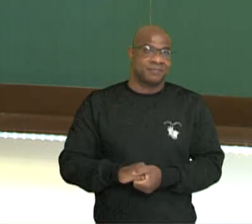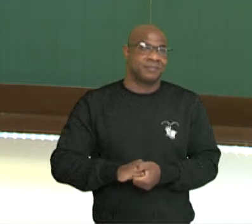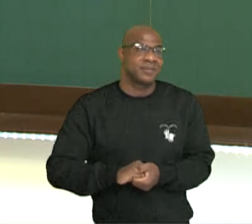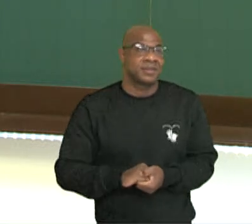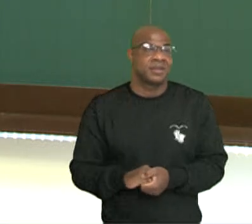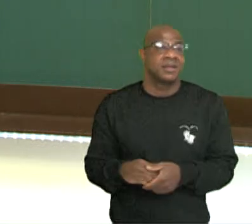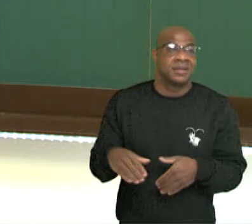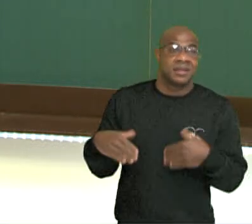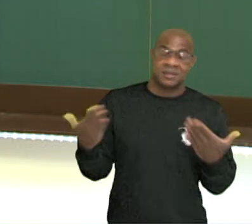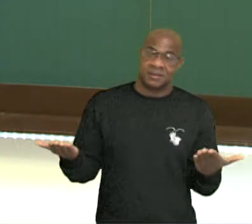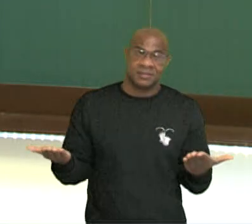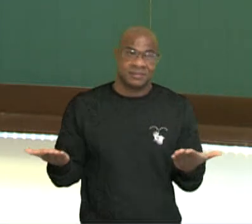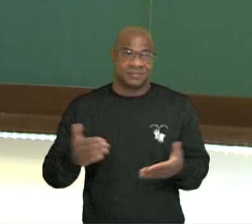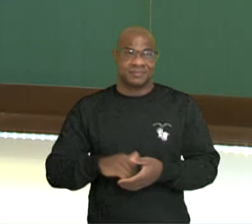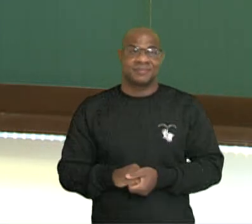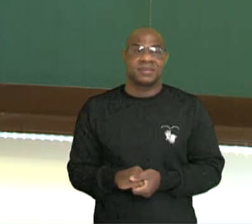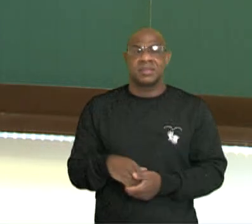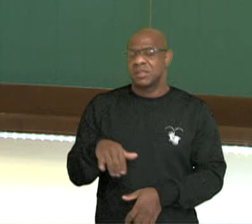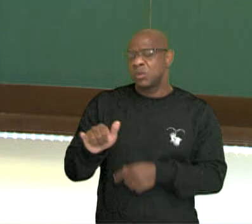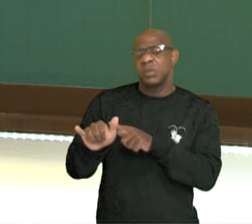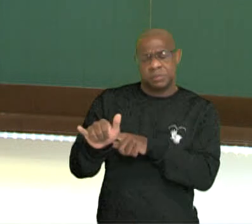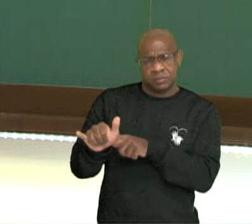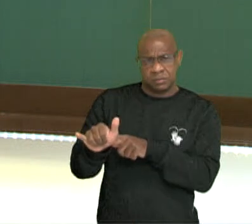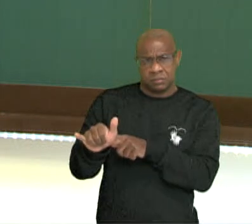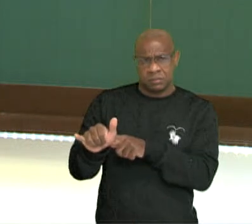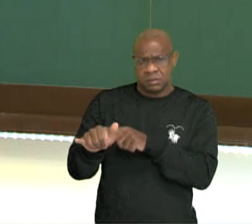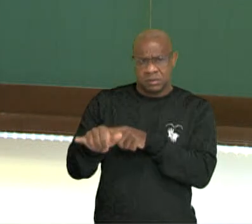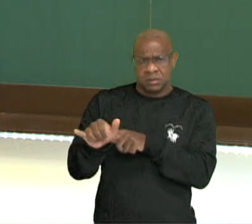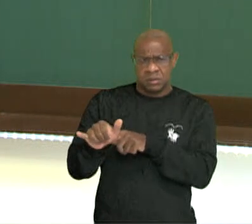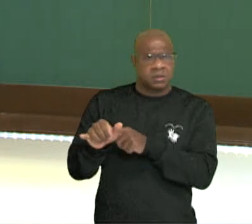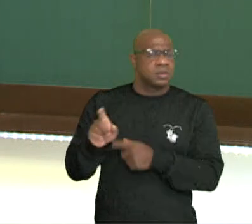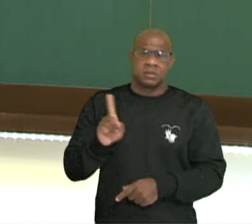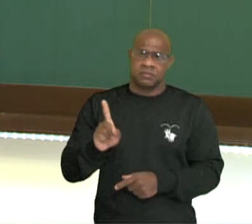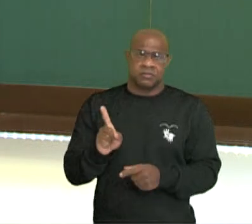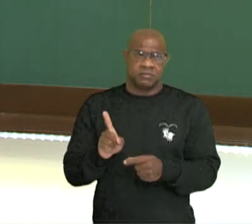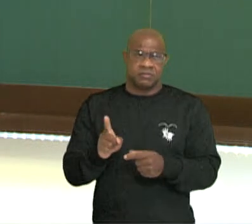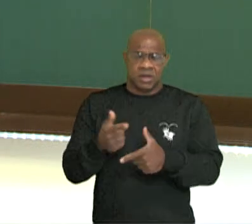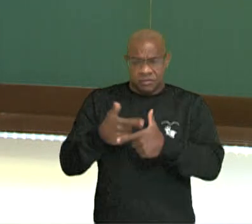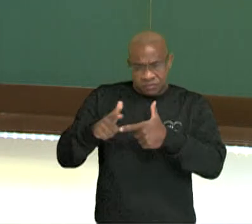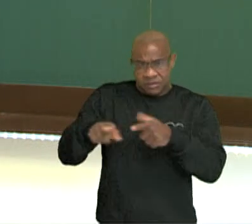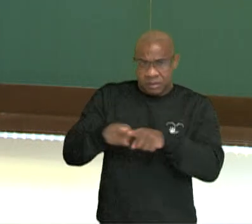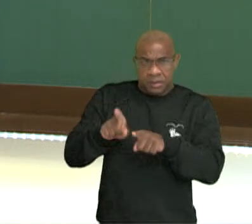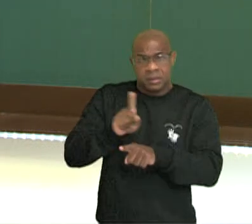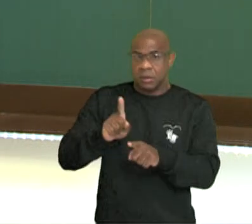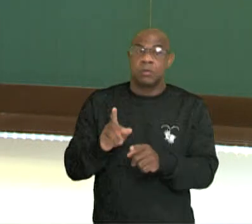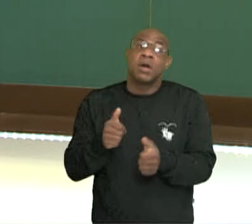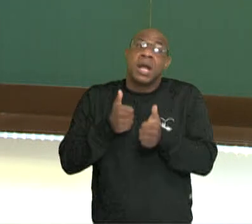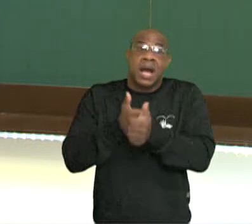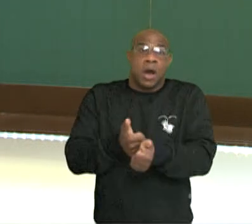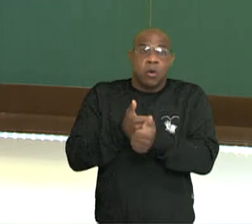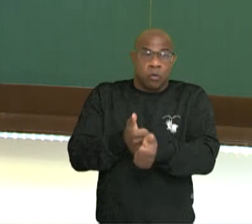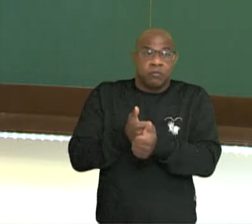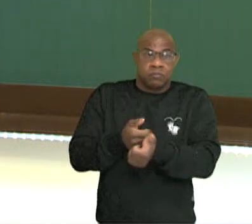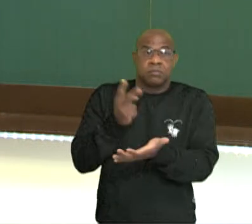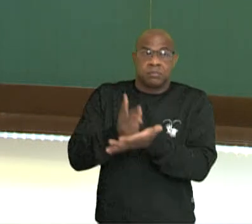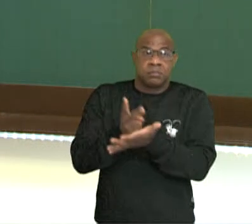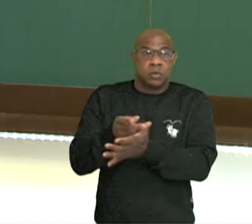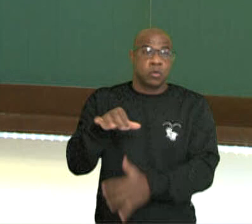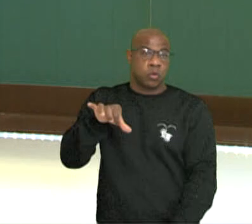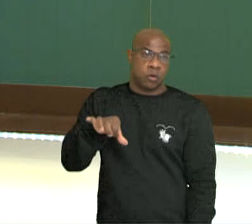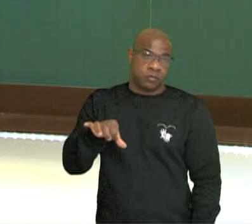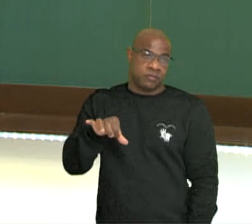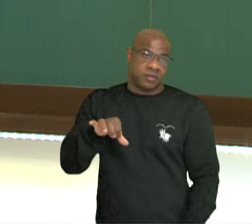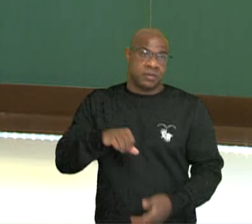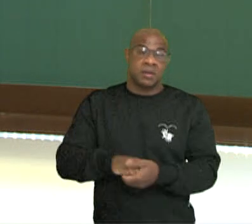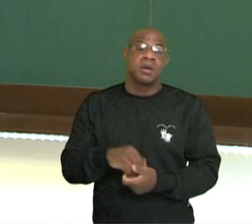iguais também? Claro que não. Eu estou colocando o y, ele acompanha esse 9, porque você já sabe